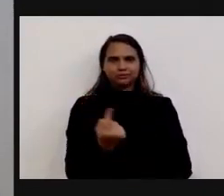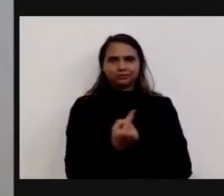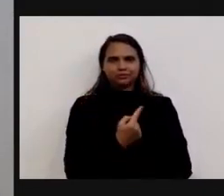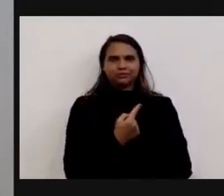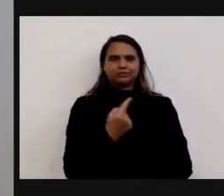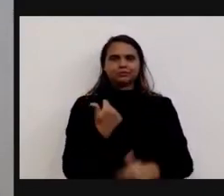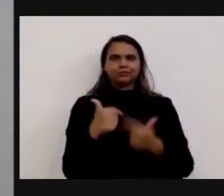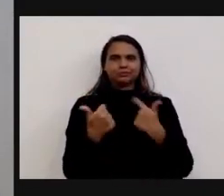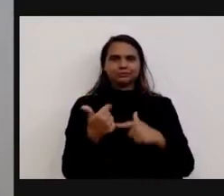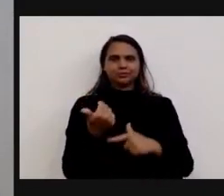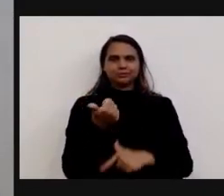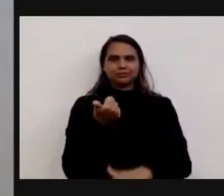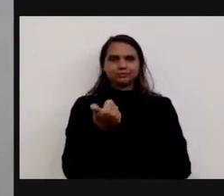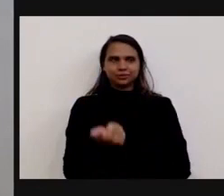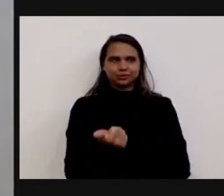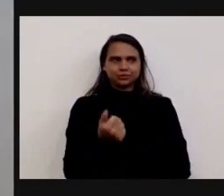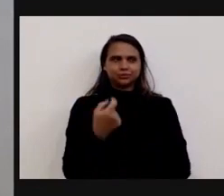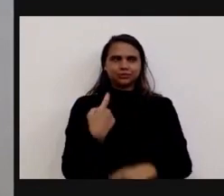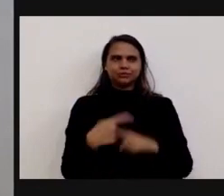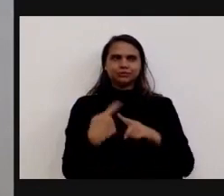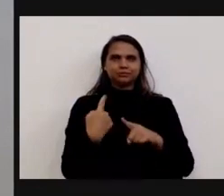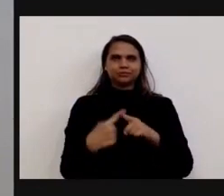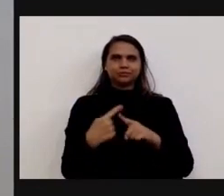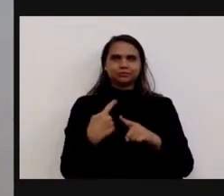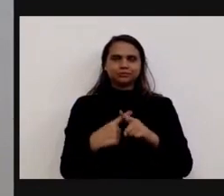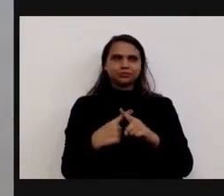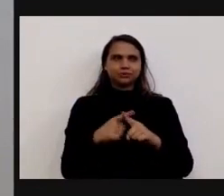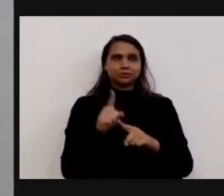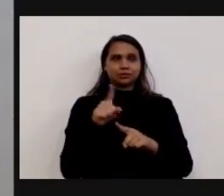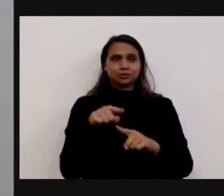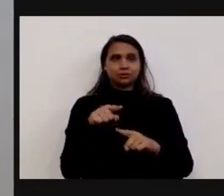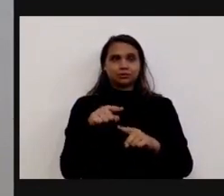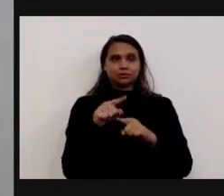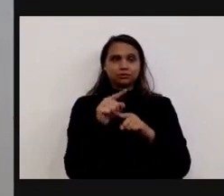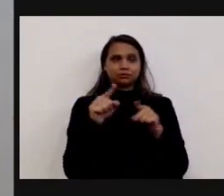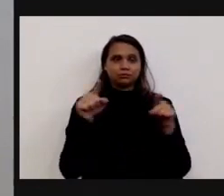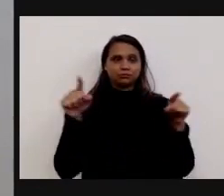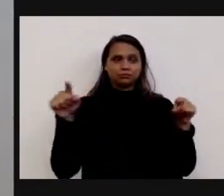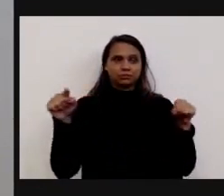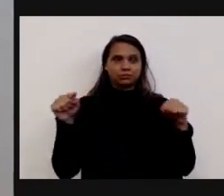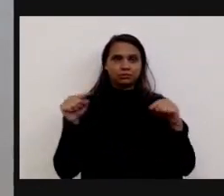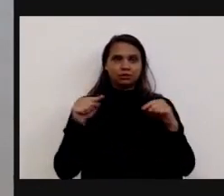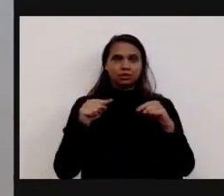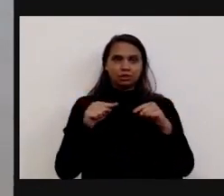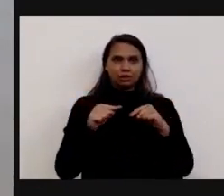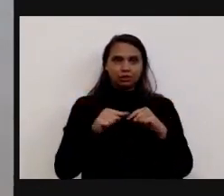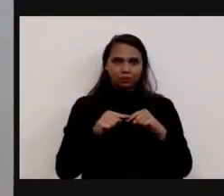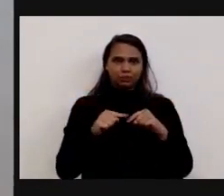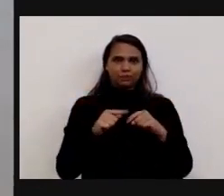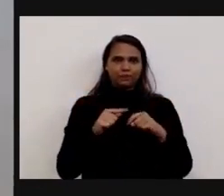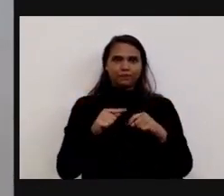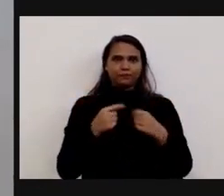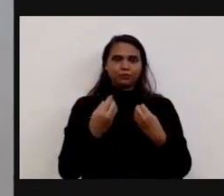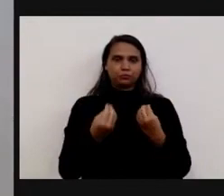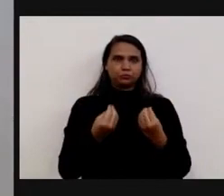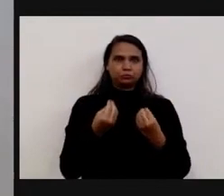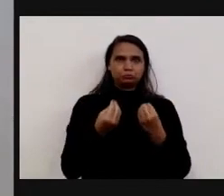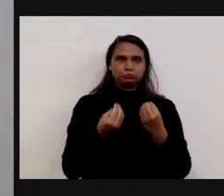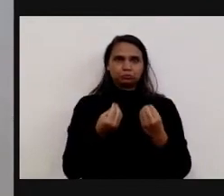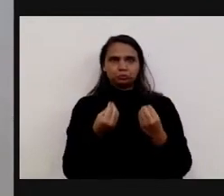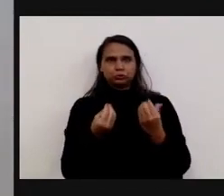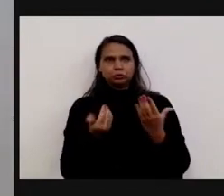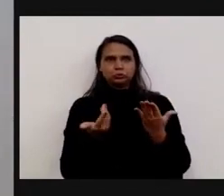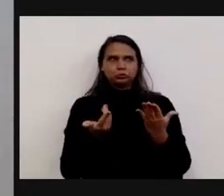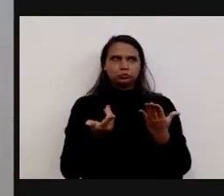trabalhar bem né que pode também ser lido Como o clima setorial né o clima da